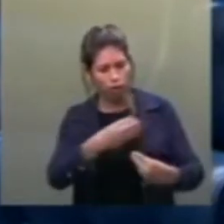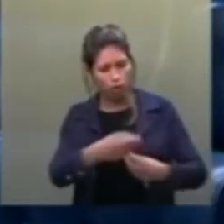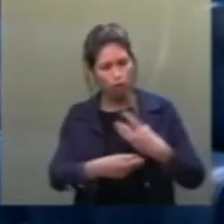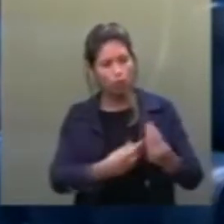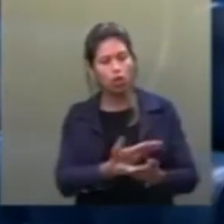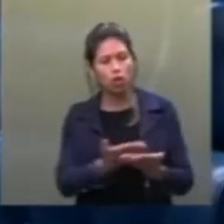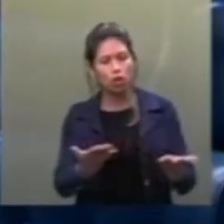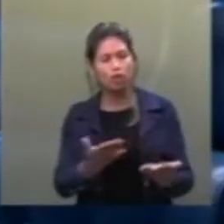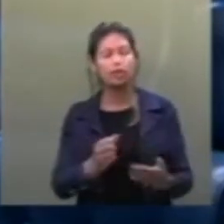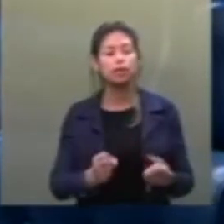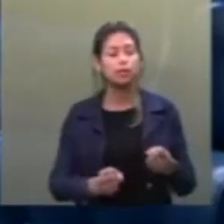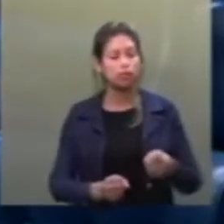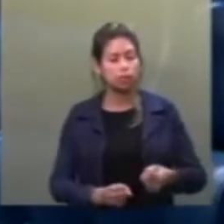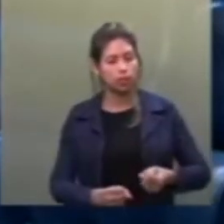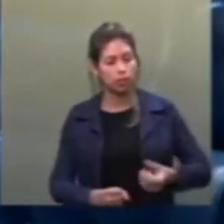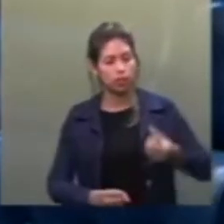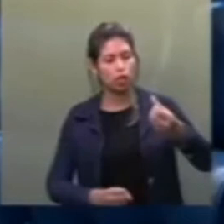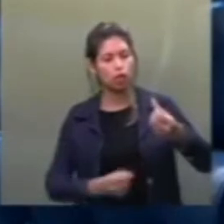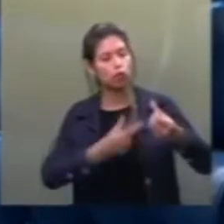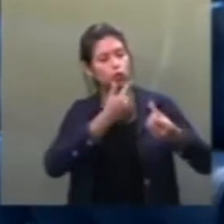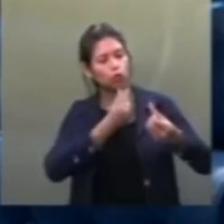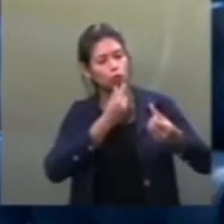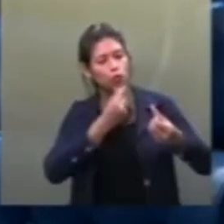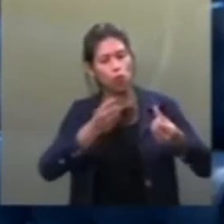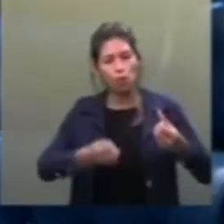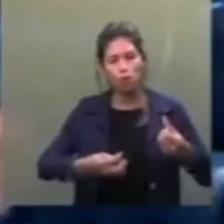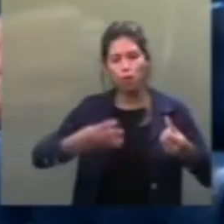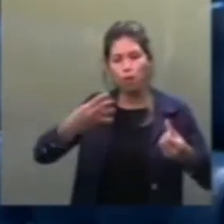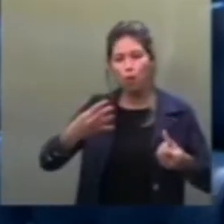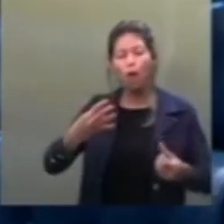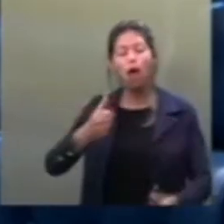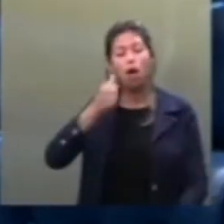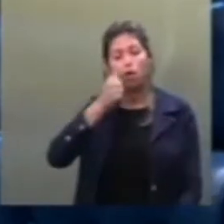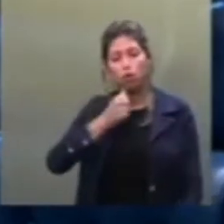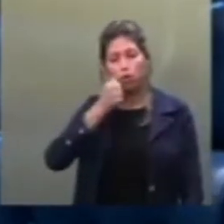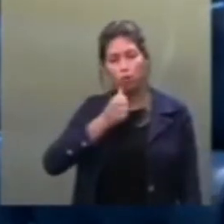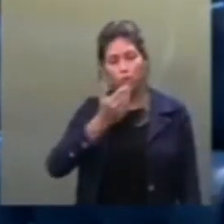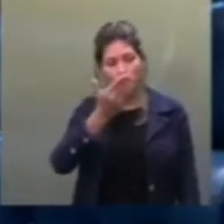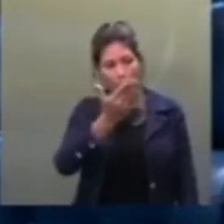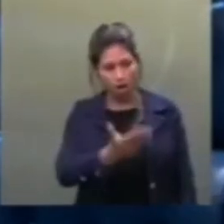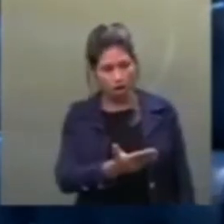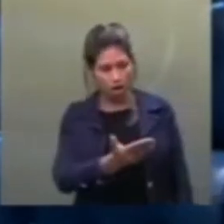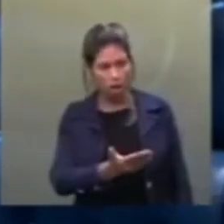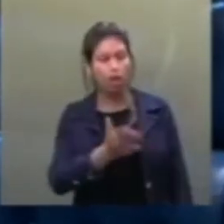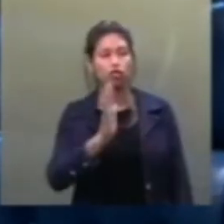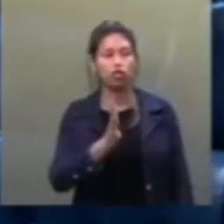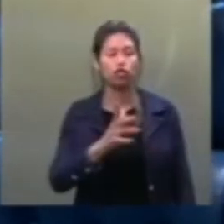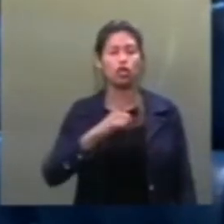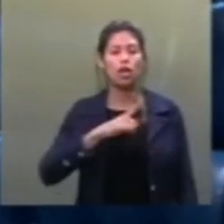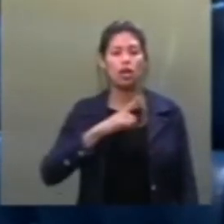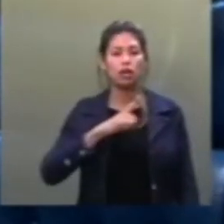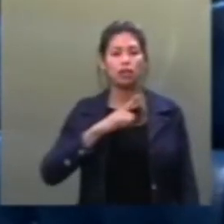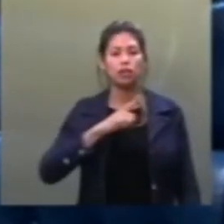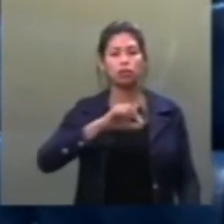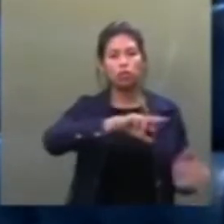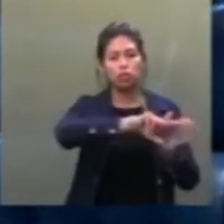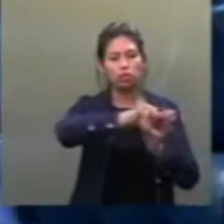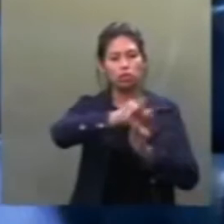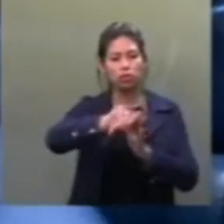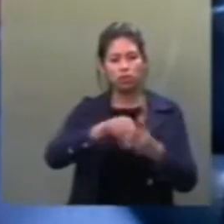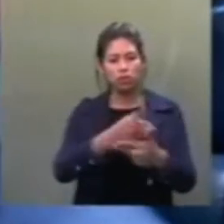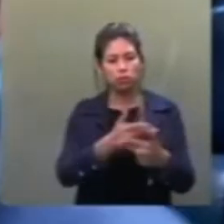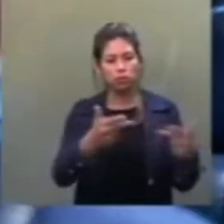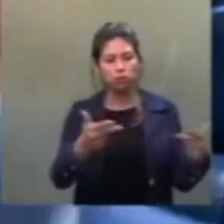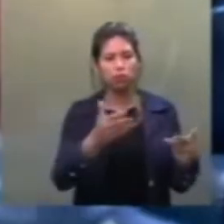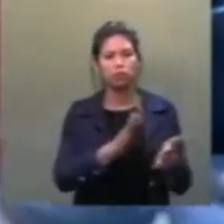mulheres aurenisia atua politicamente foi prefeita duas vezes de tomé-açu saudações